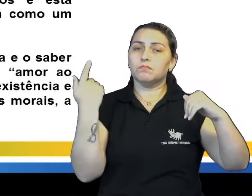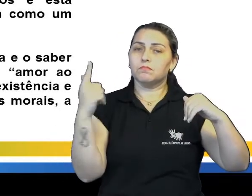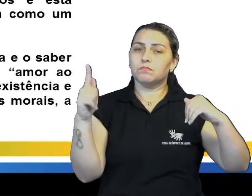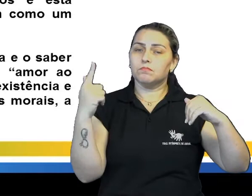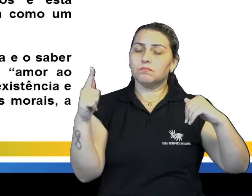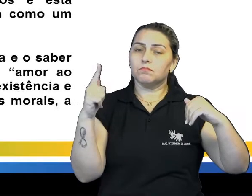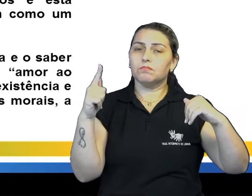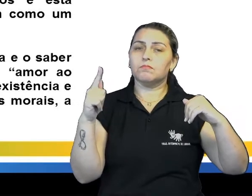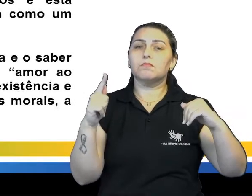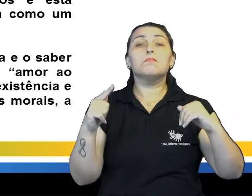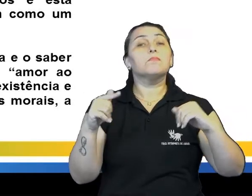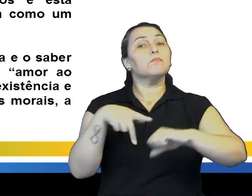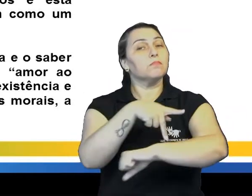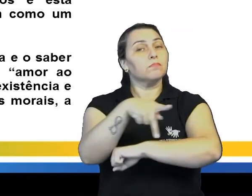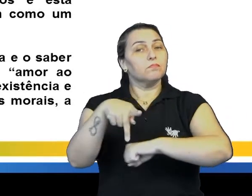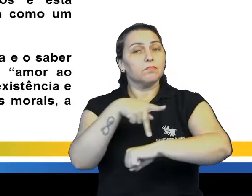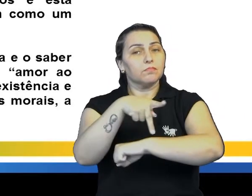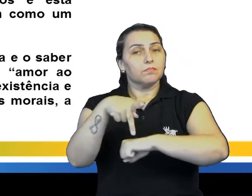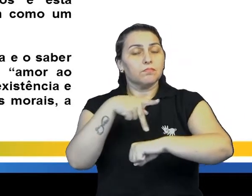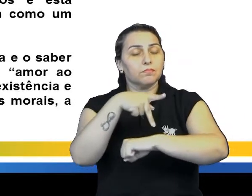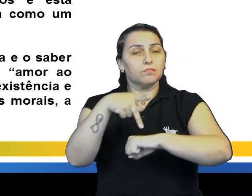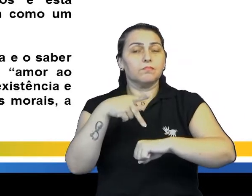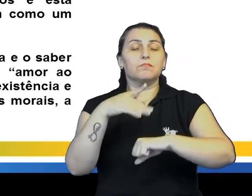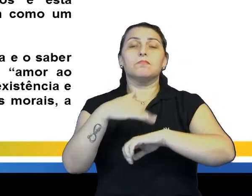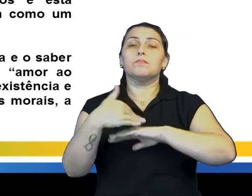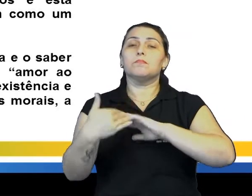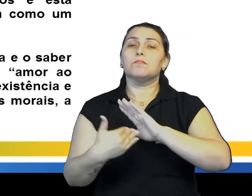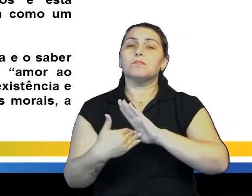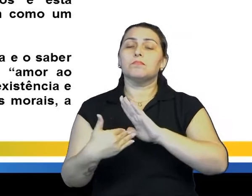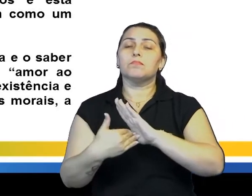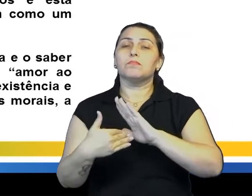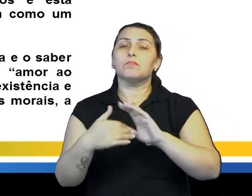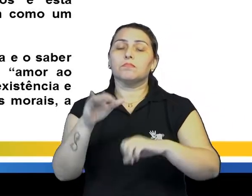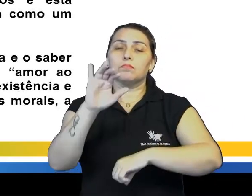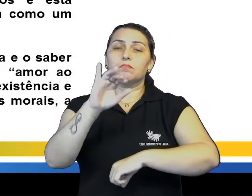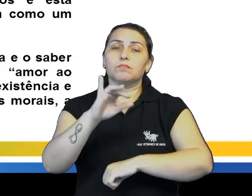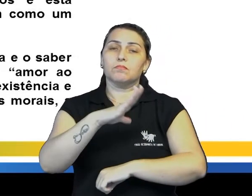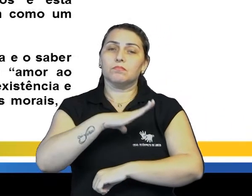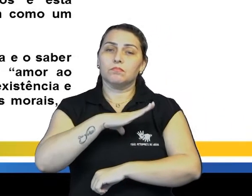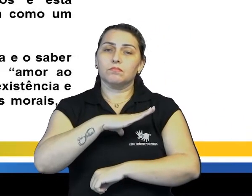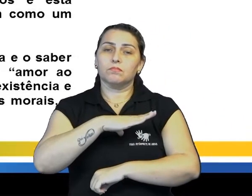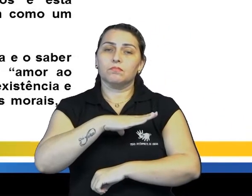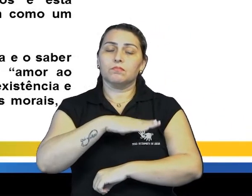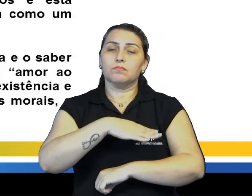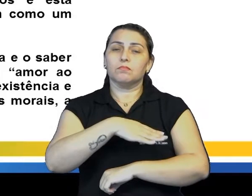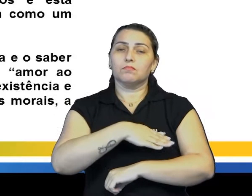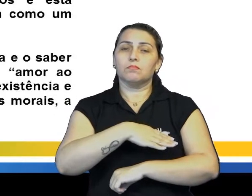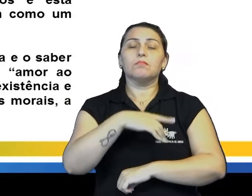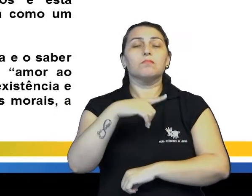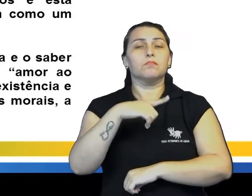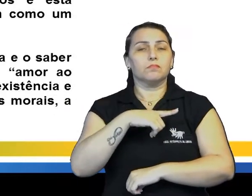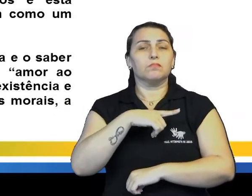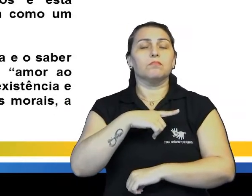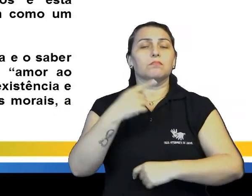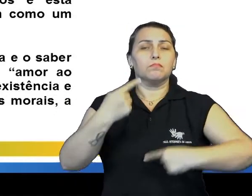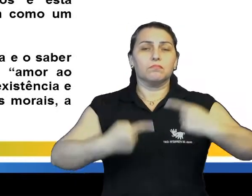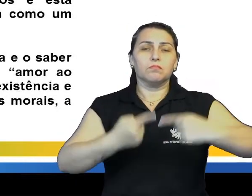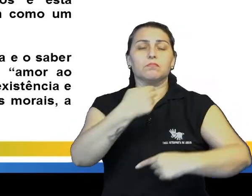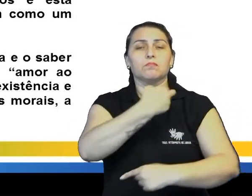geográfica de país, né? Então, toda cidade existia sua autonomia